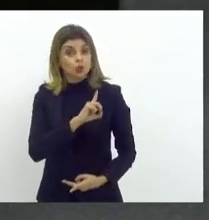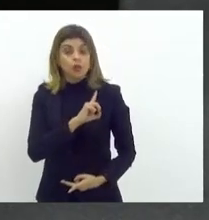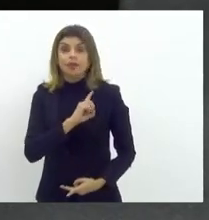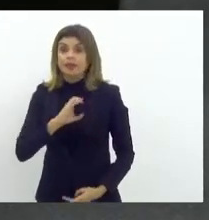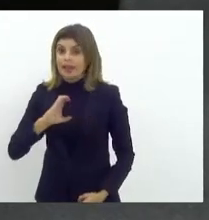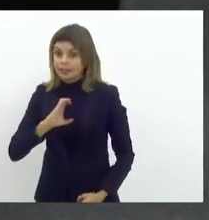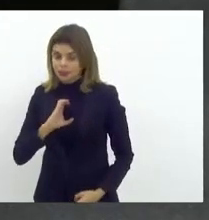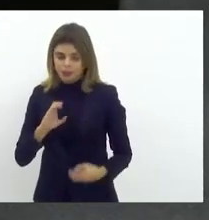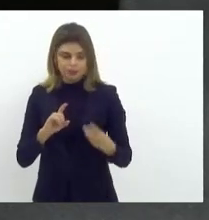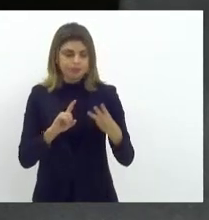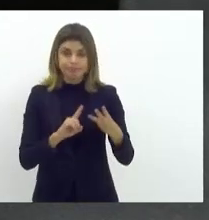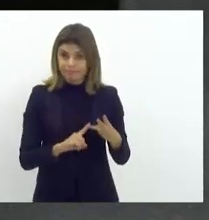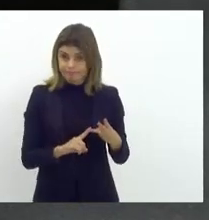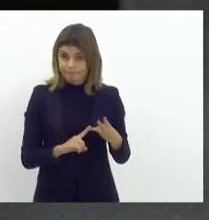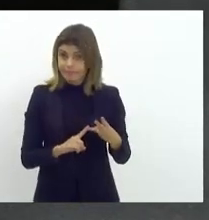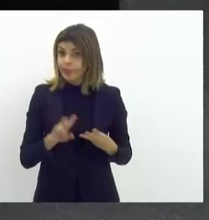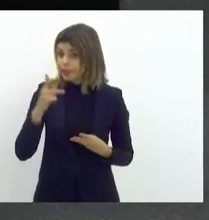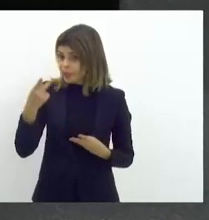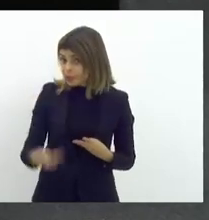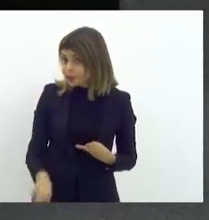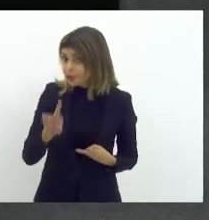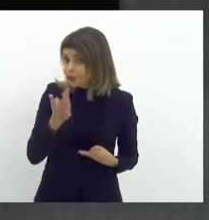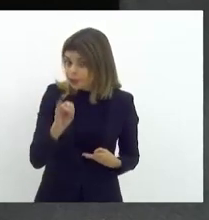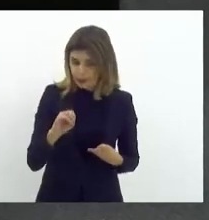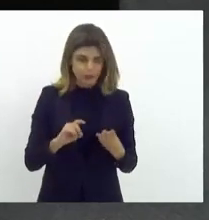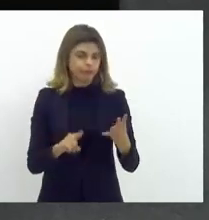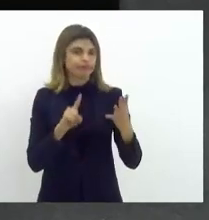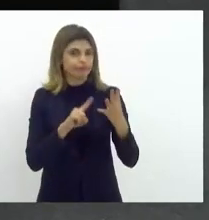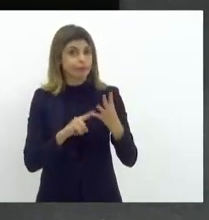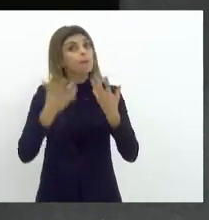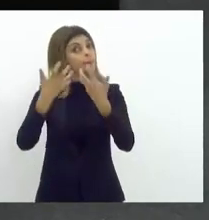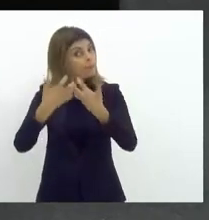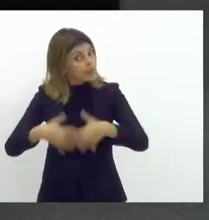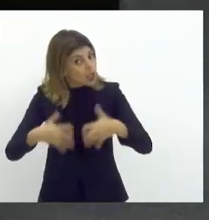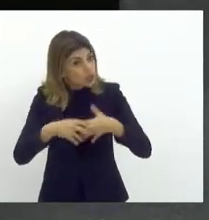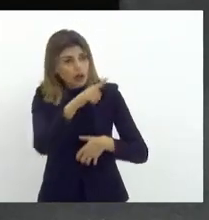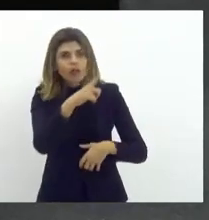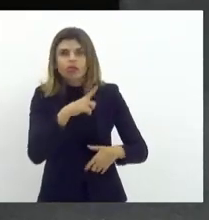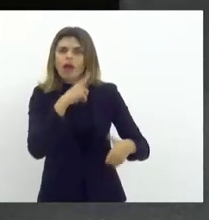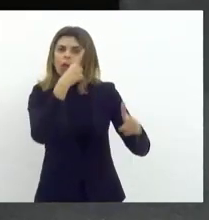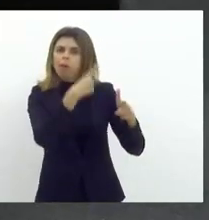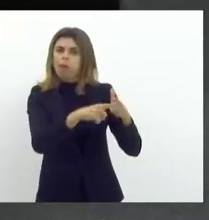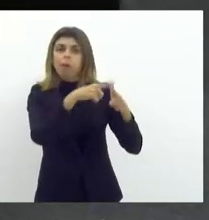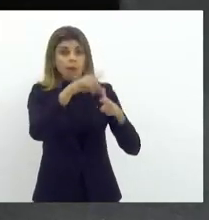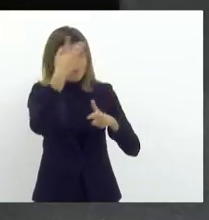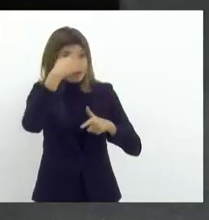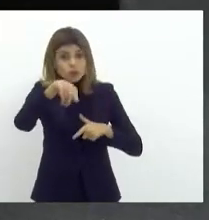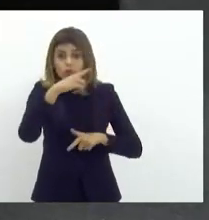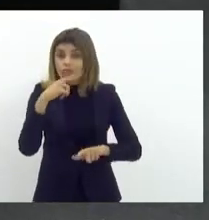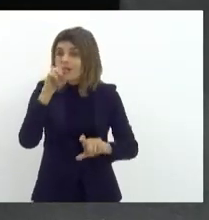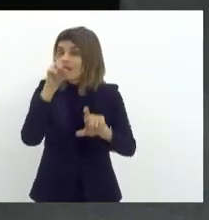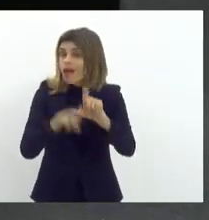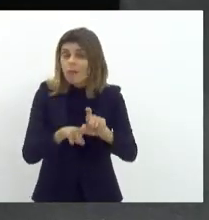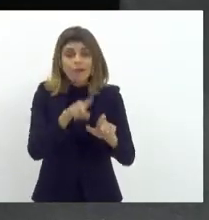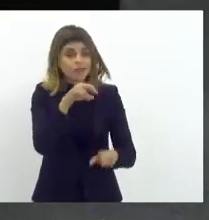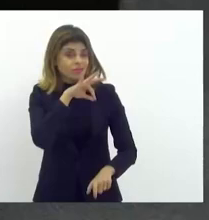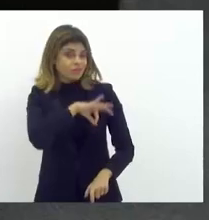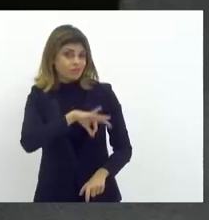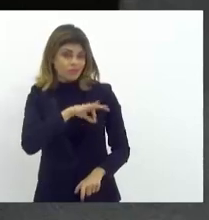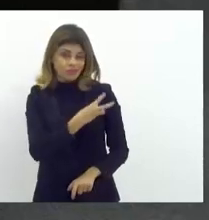como a própria cidade do Rio de Janeiro como Petrópolis que tem muita gente que dependem desse programa